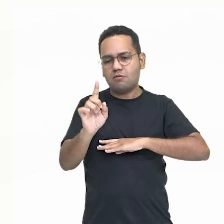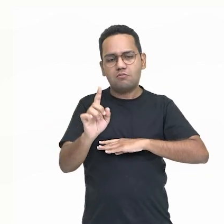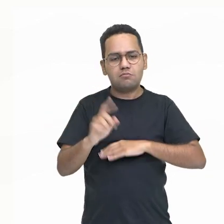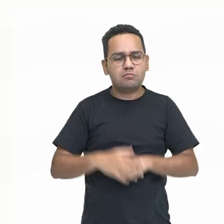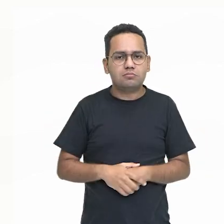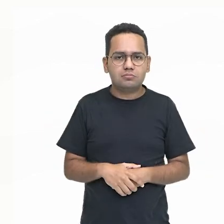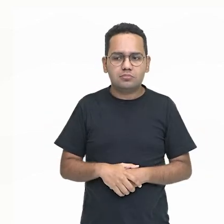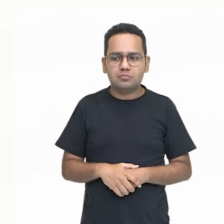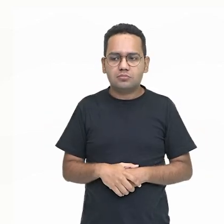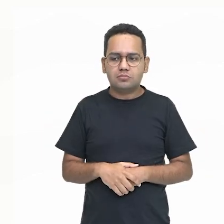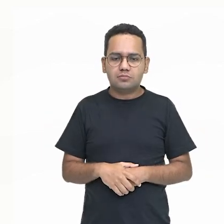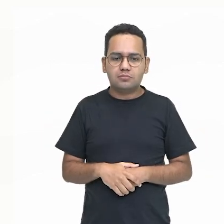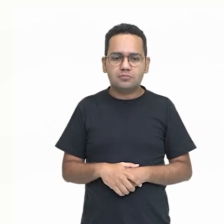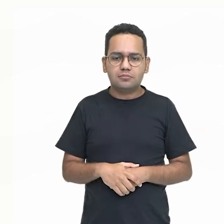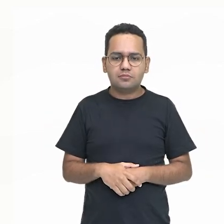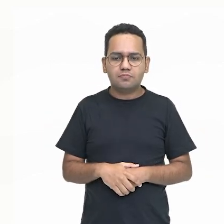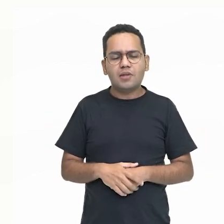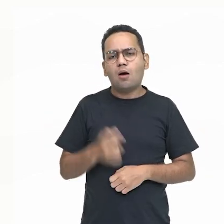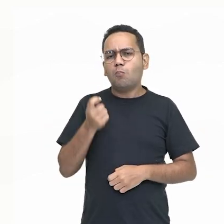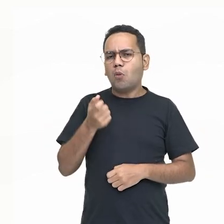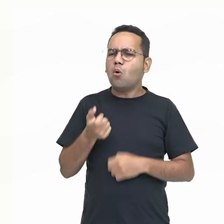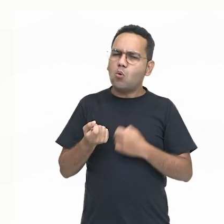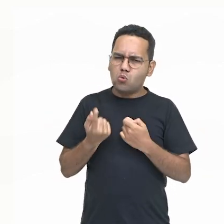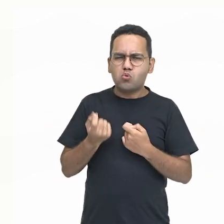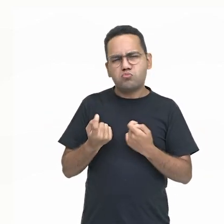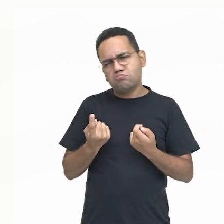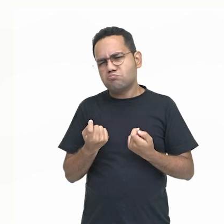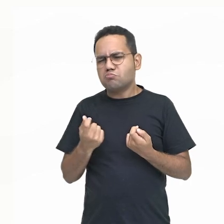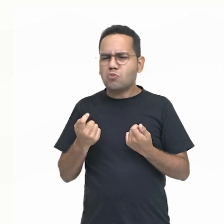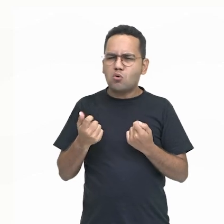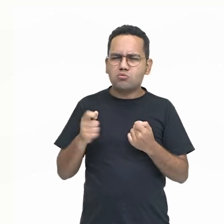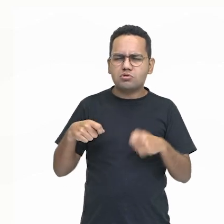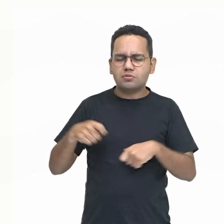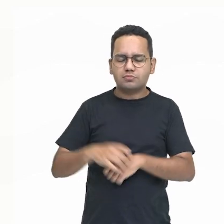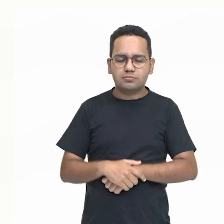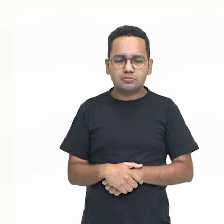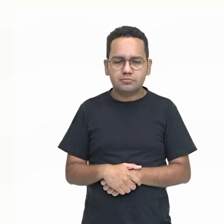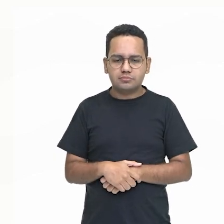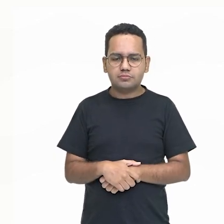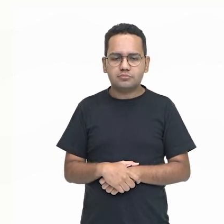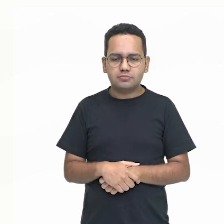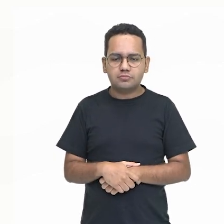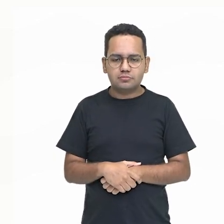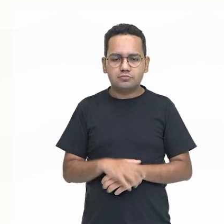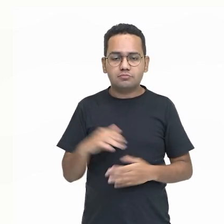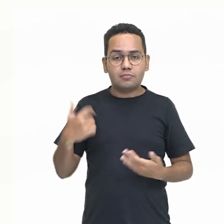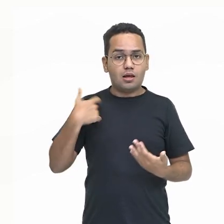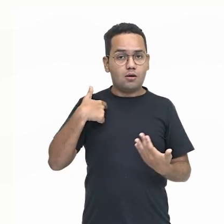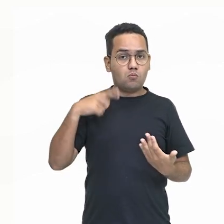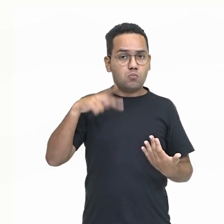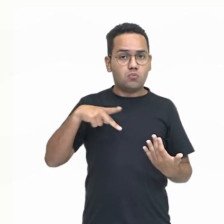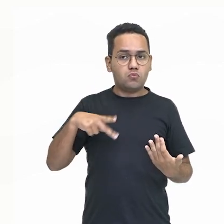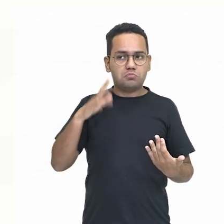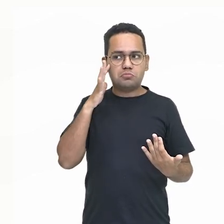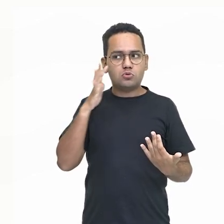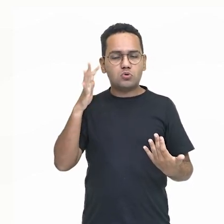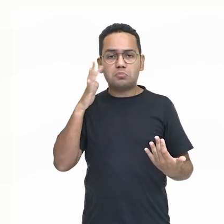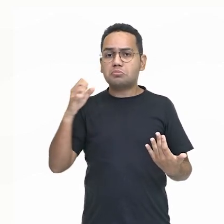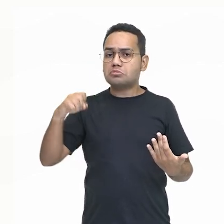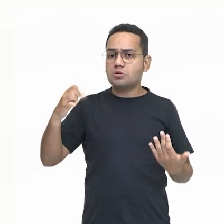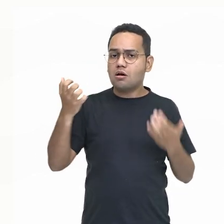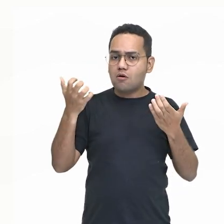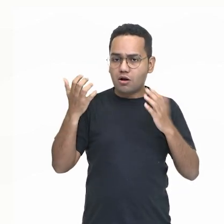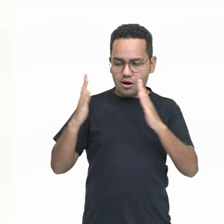é muito importante. Pessoal, eu tenho, sabe, um sonho assim que eu